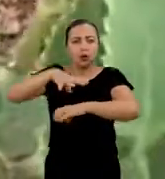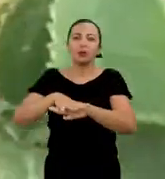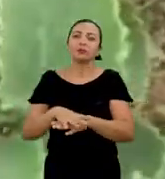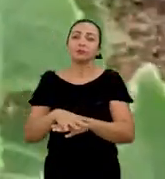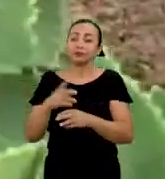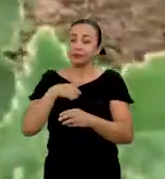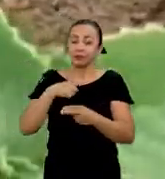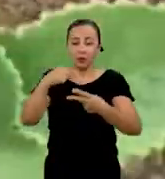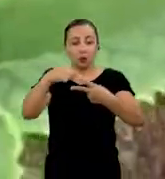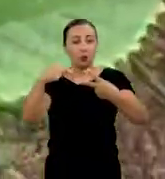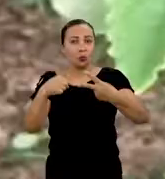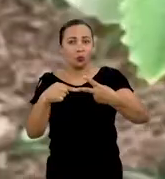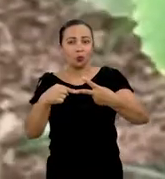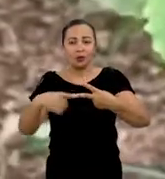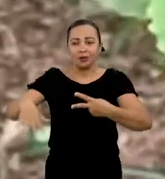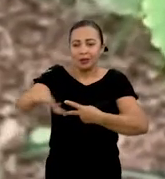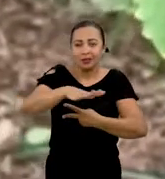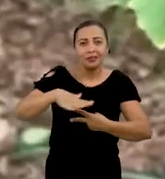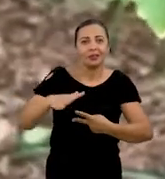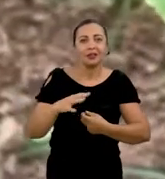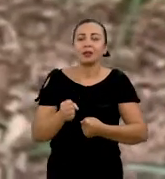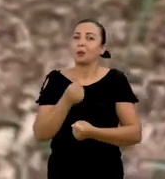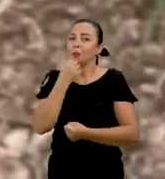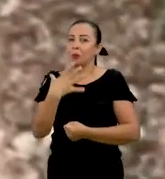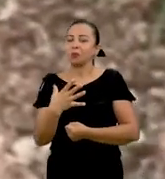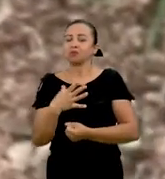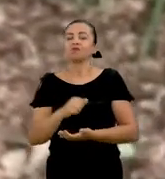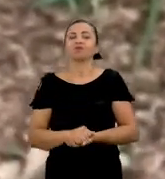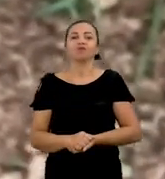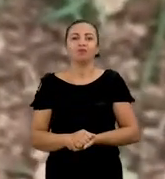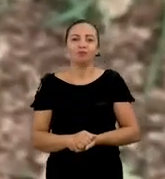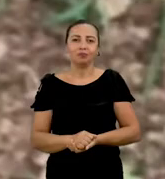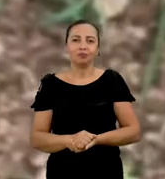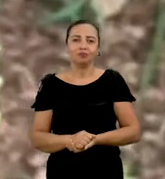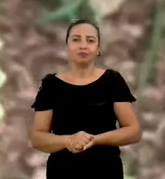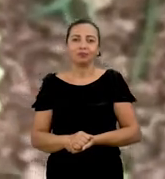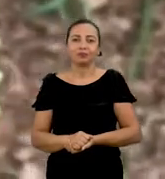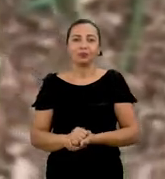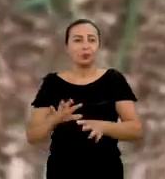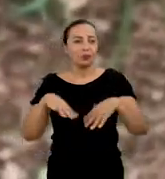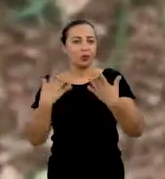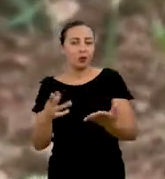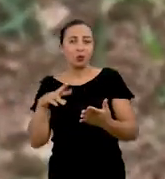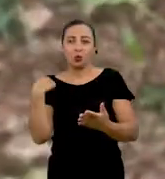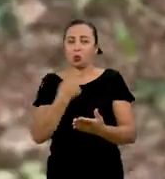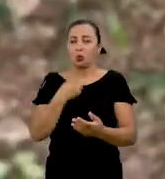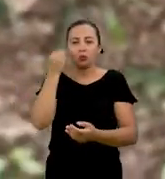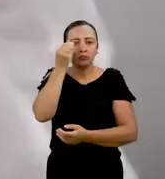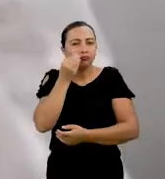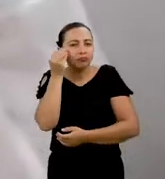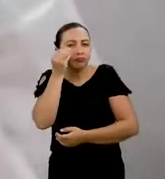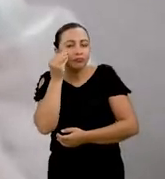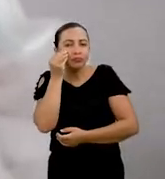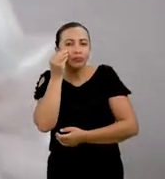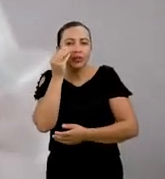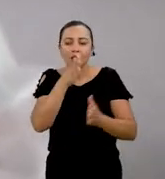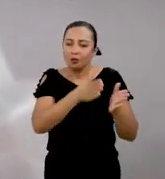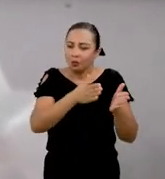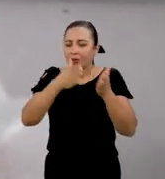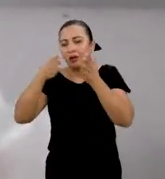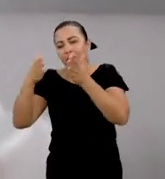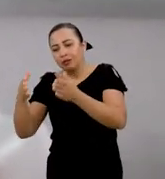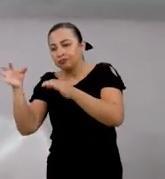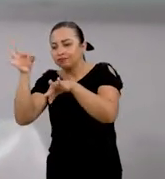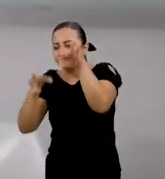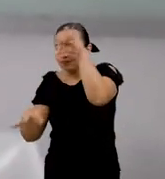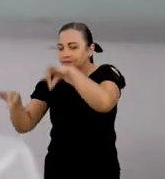essas duas grandes áreas nesses dois grandes momentos e quando nós testamos fomos para o laboratório